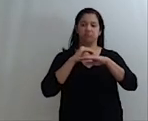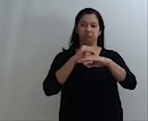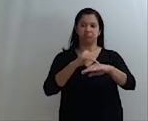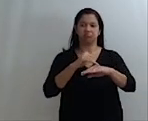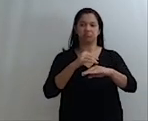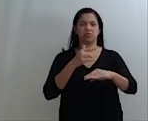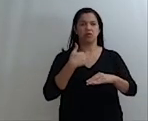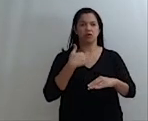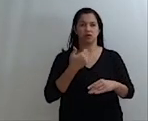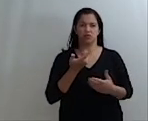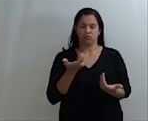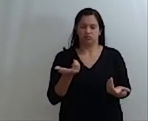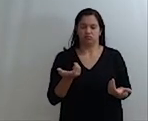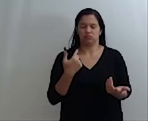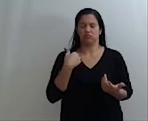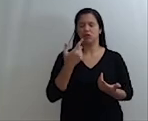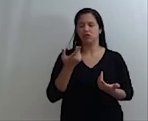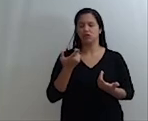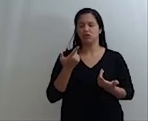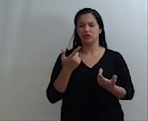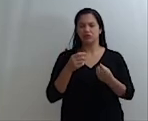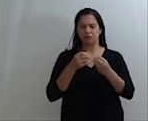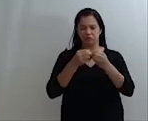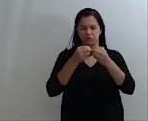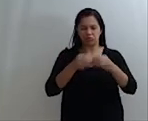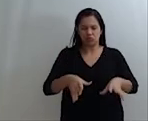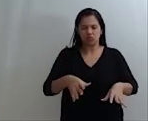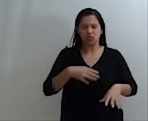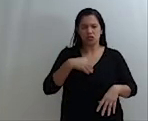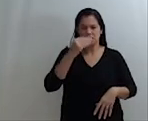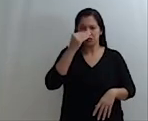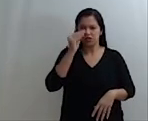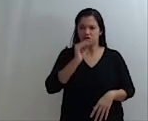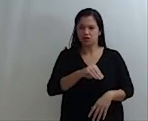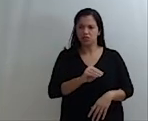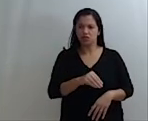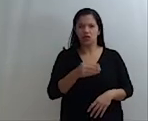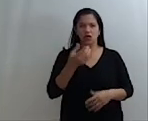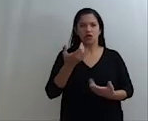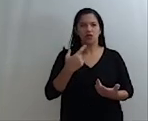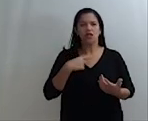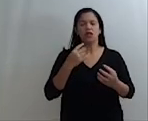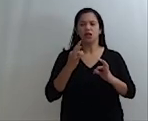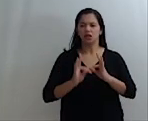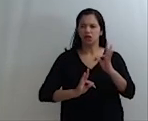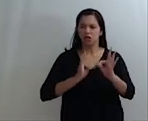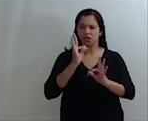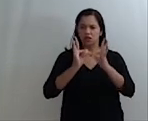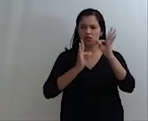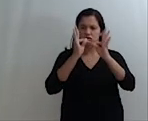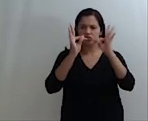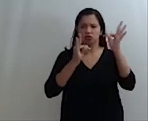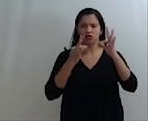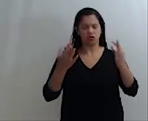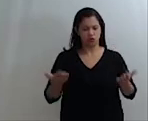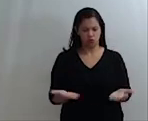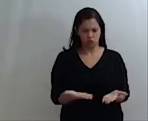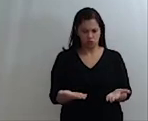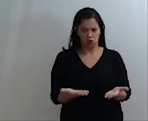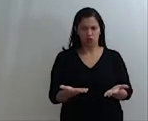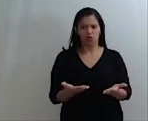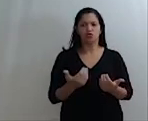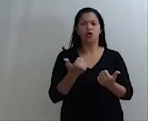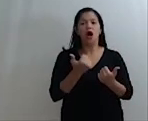negligenciando muitas vezes provas documentais periciais e as tecnologias que hoje são permitidas em auxílio à